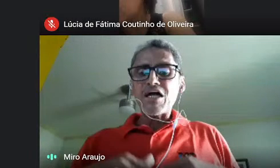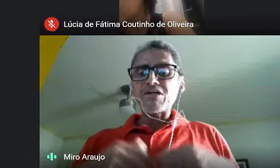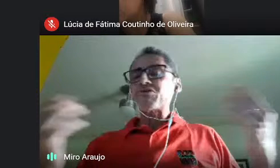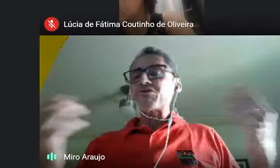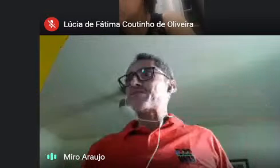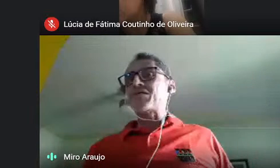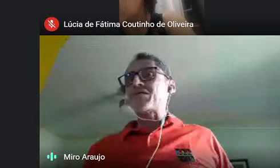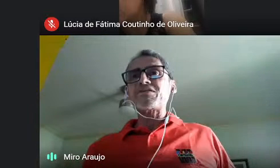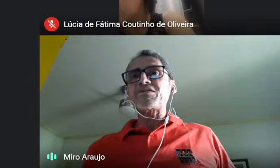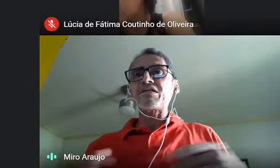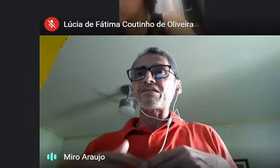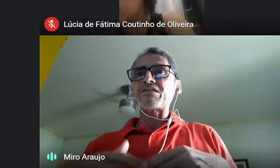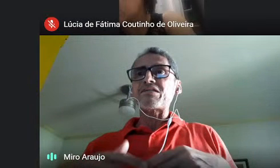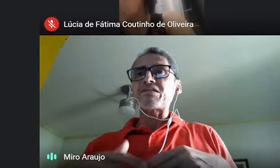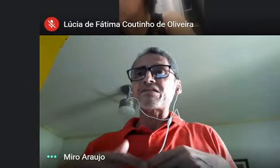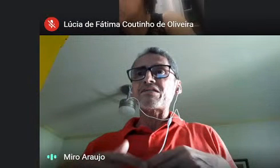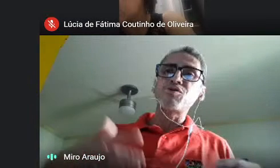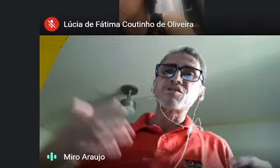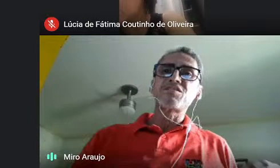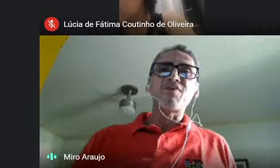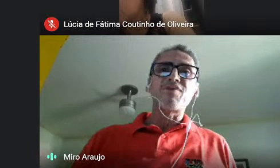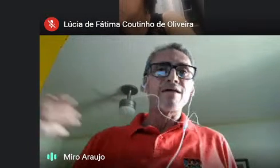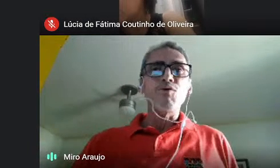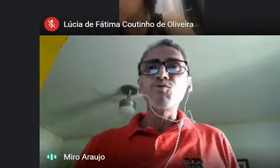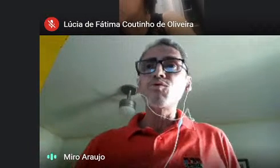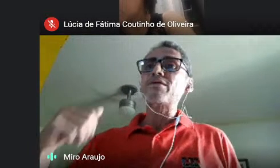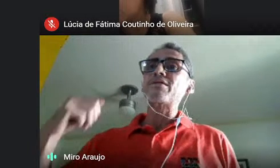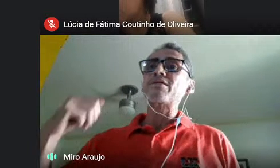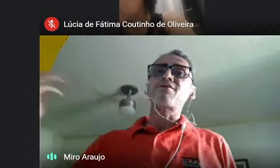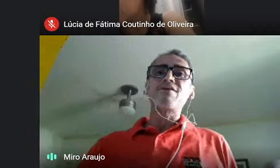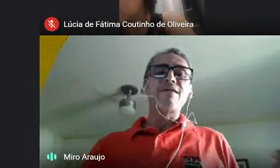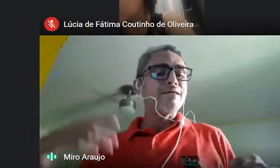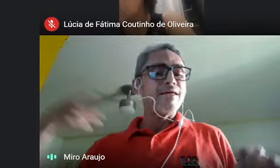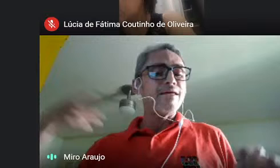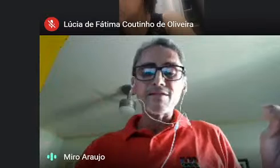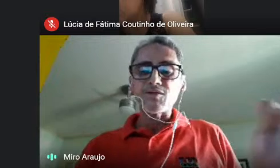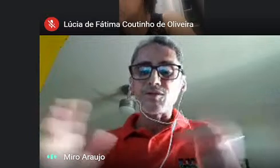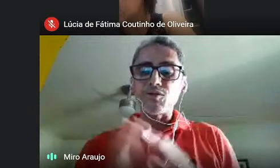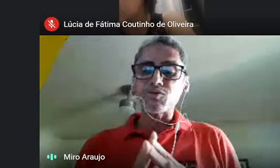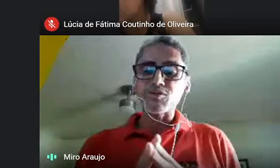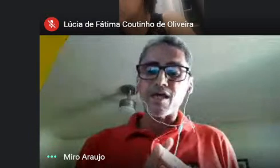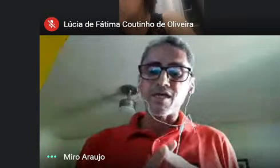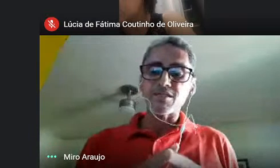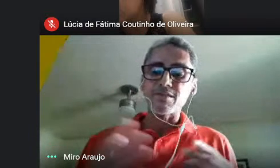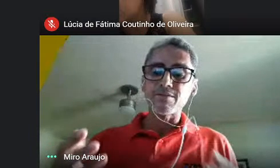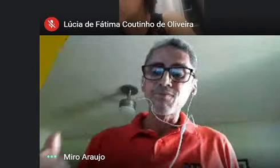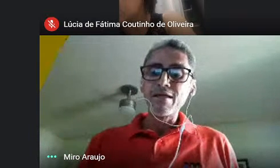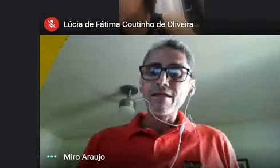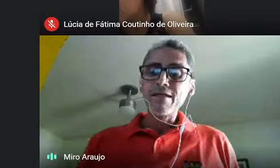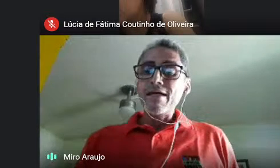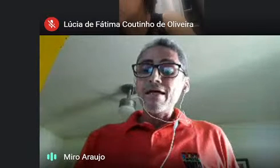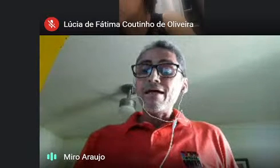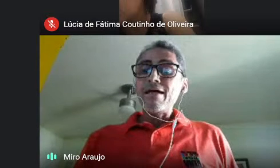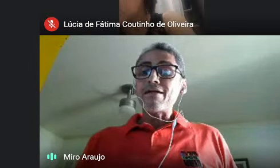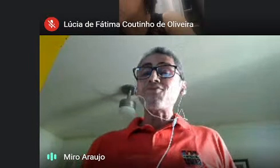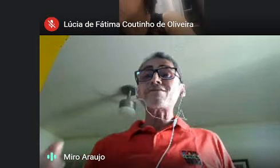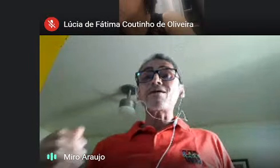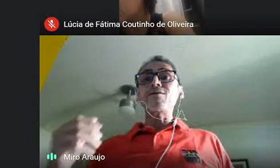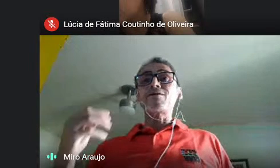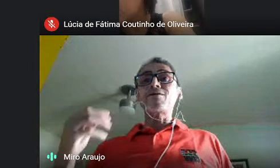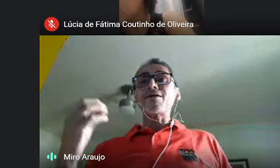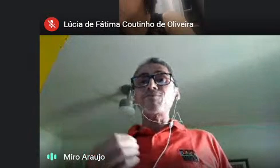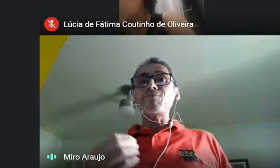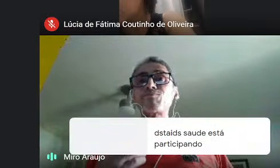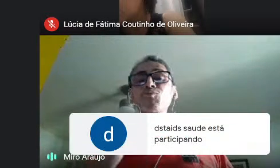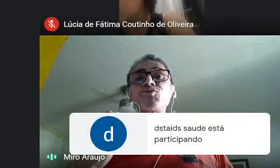diagnóstico simples, a gente tem teste rápido hoje, que se faz na rua, a gente tem VDRLs e outros testes. De